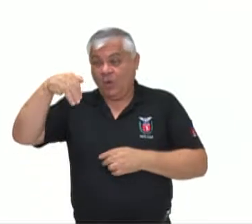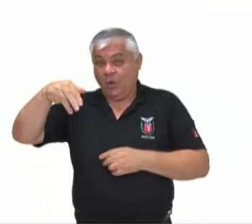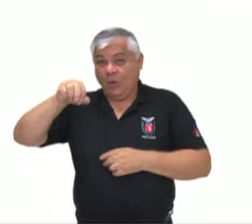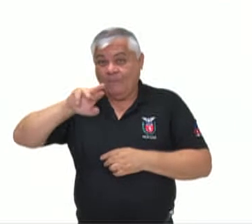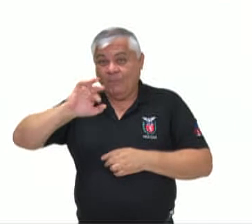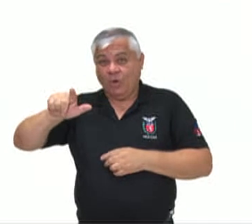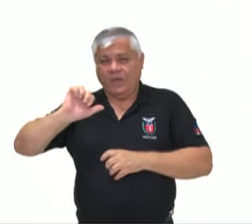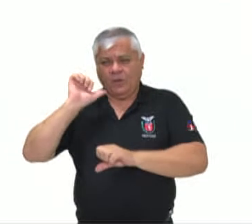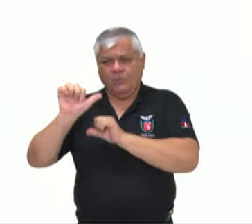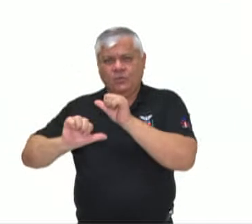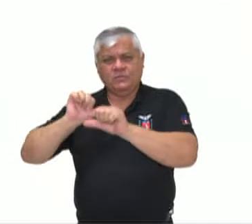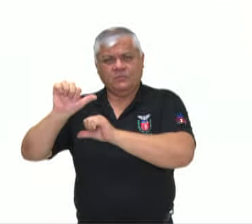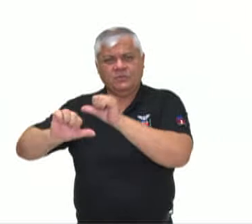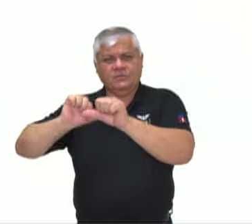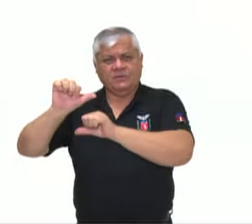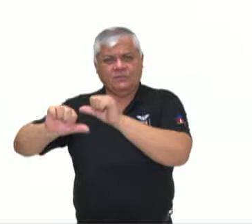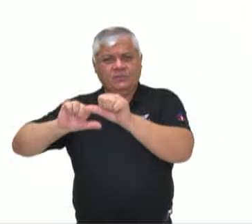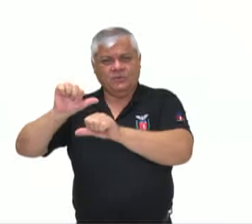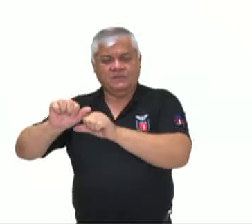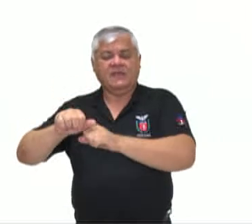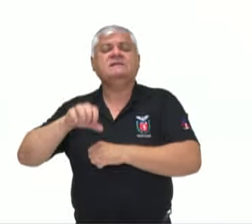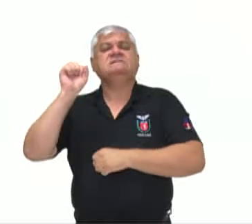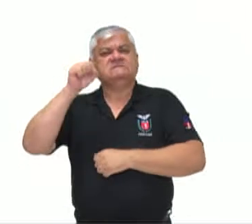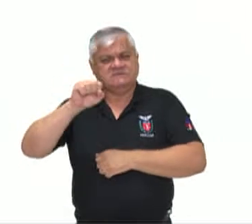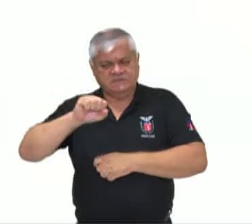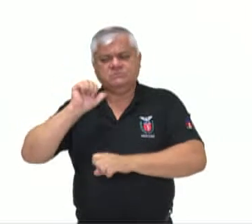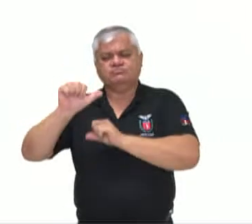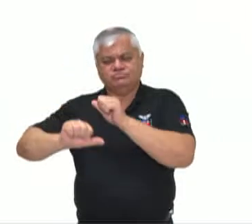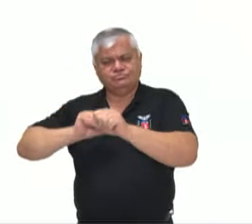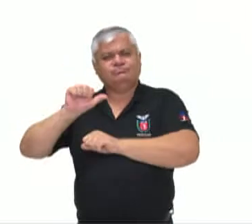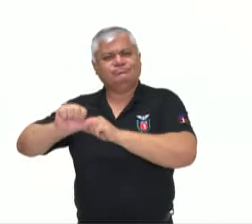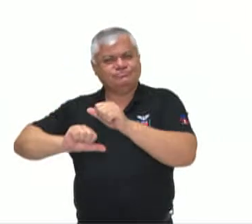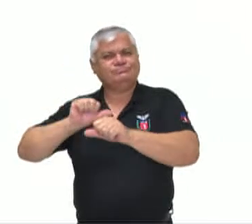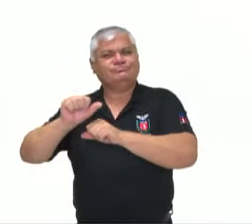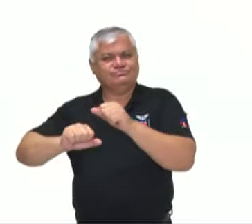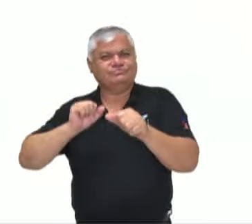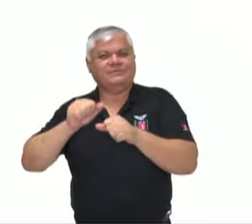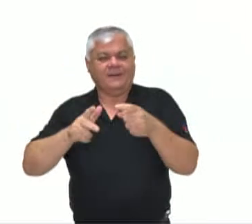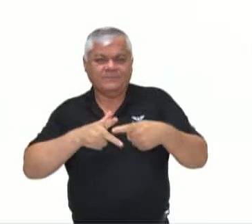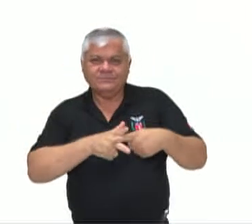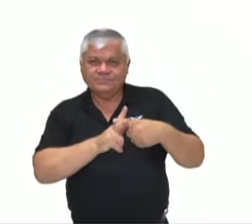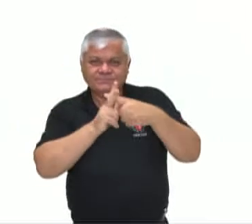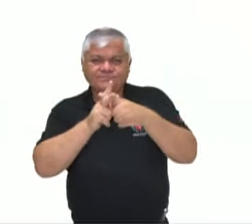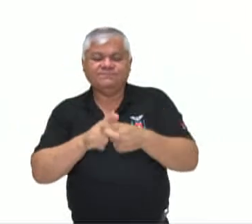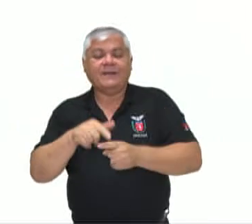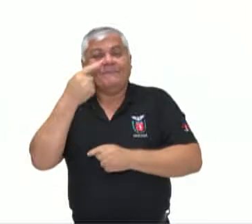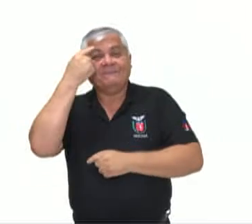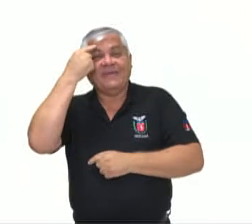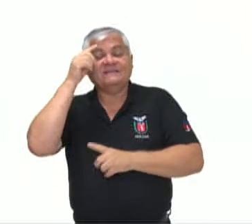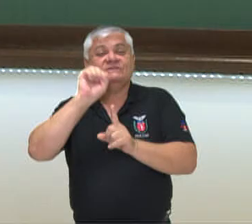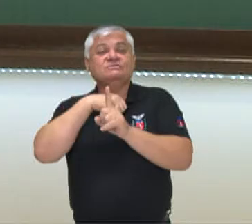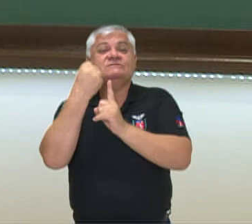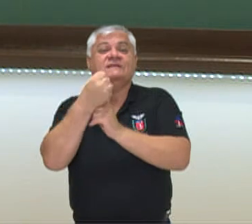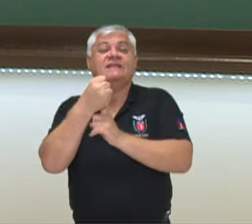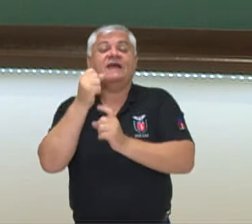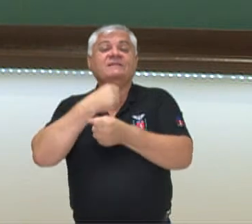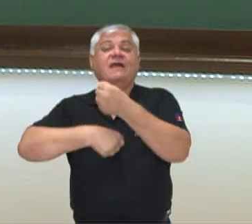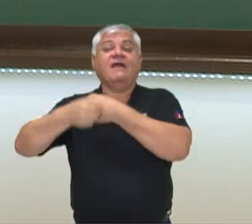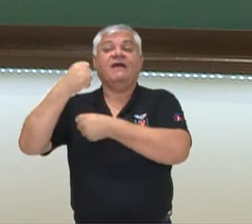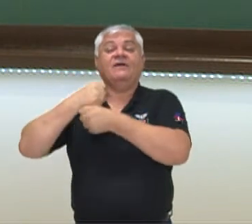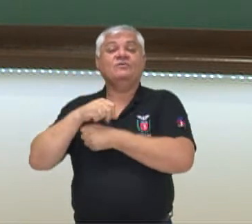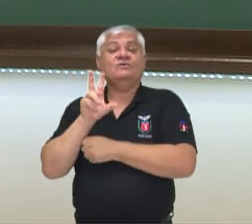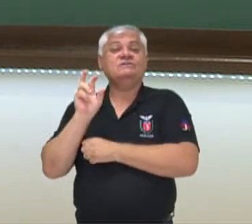altera com o passar dos anos, ela se altera, né, gente? Se a gente pensar aí na sociedade brasileira na década de 50 e nos dias de